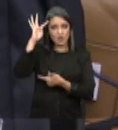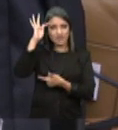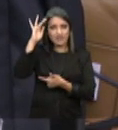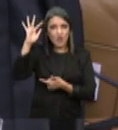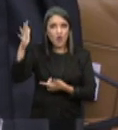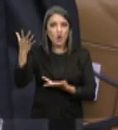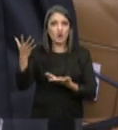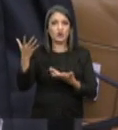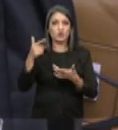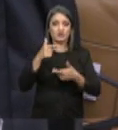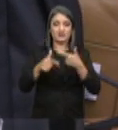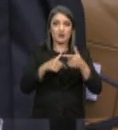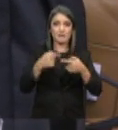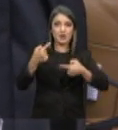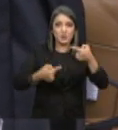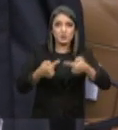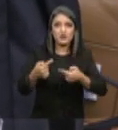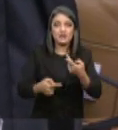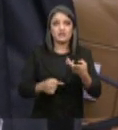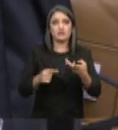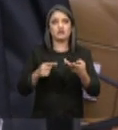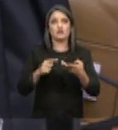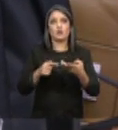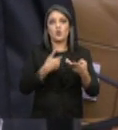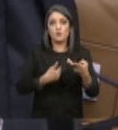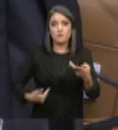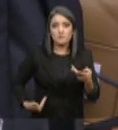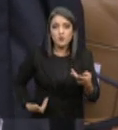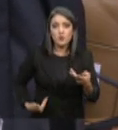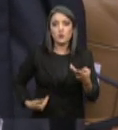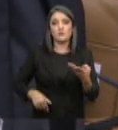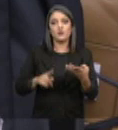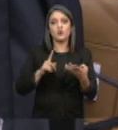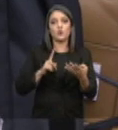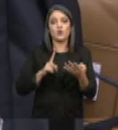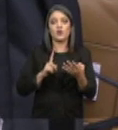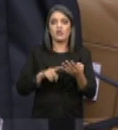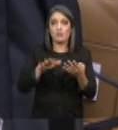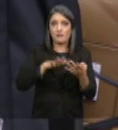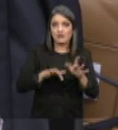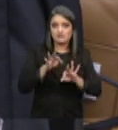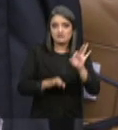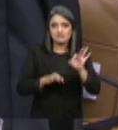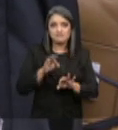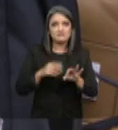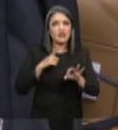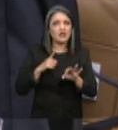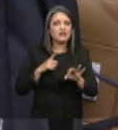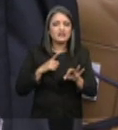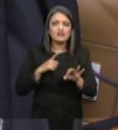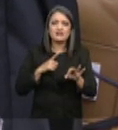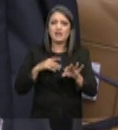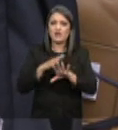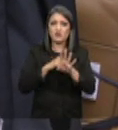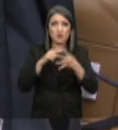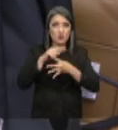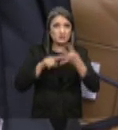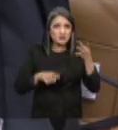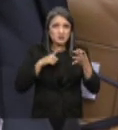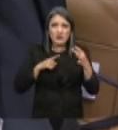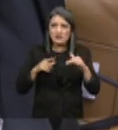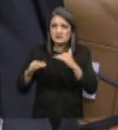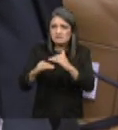política pública também como jurista sem deixar qualquer dos lados